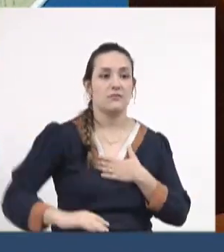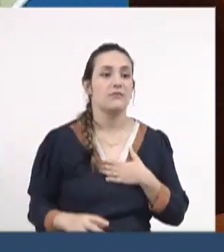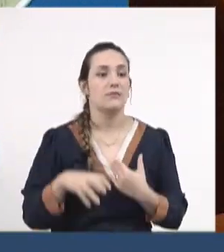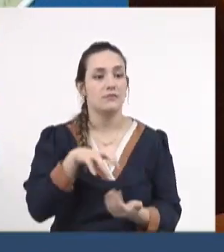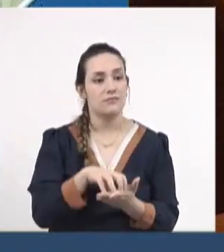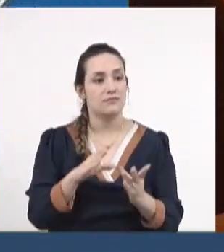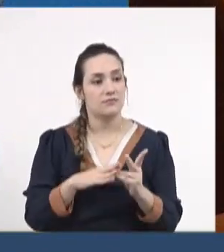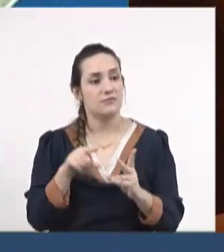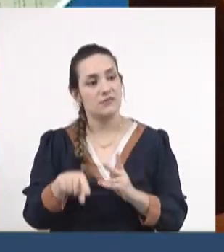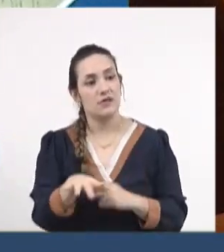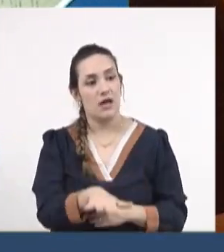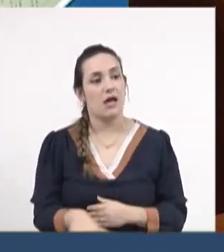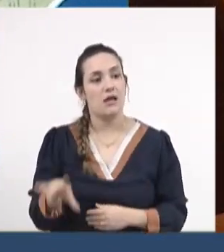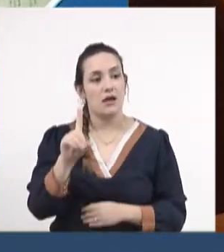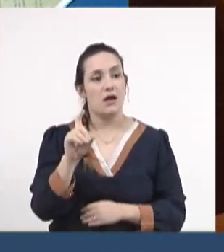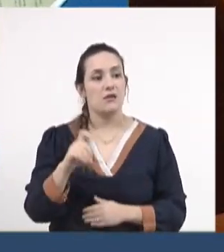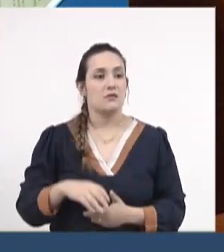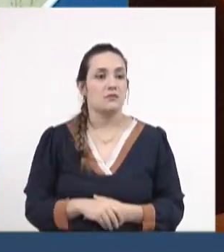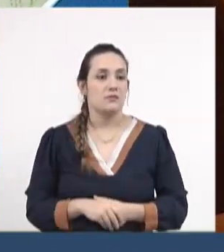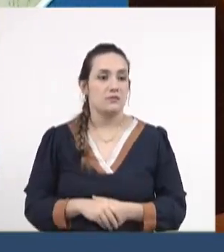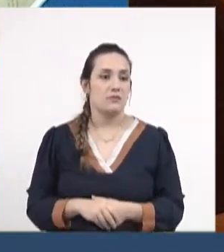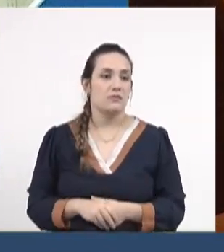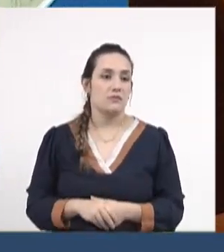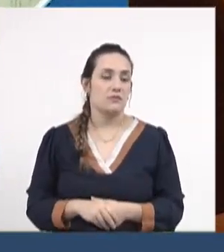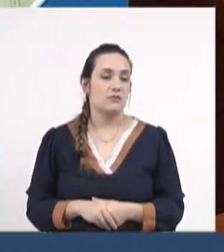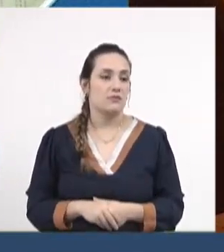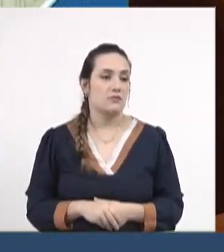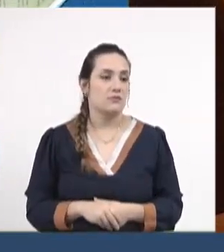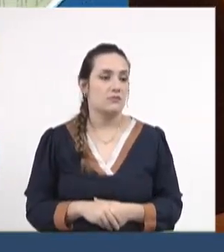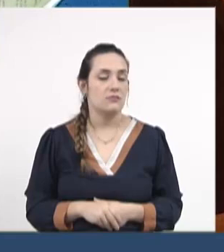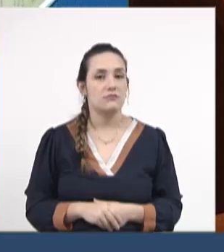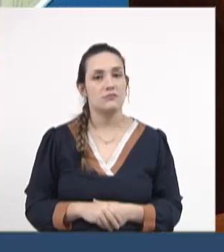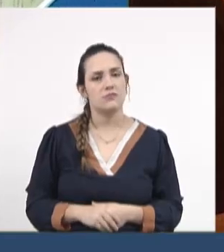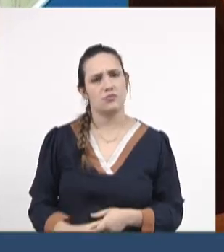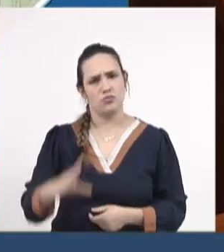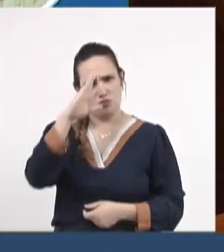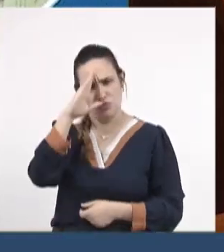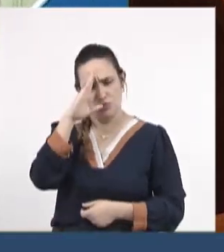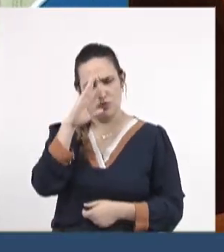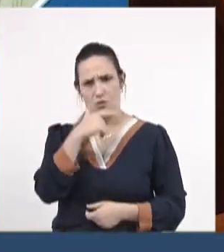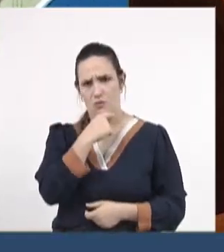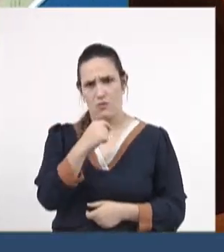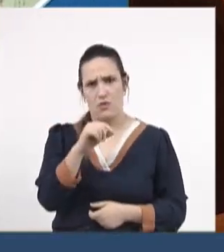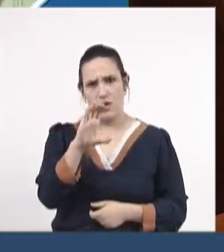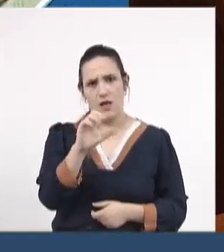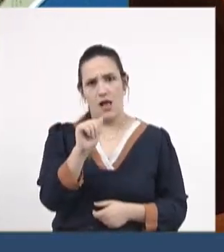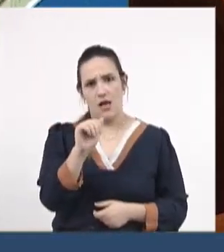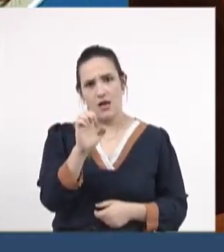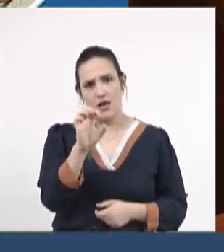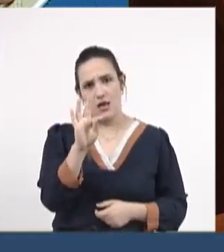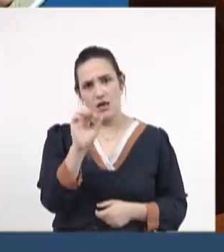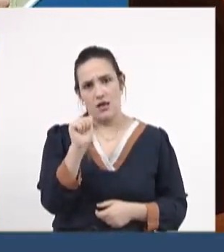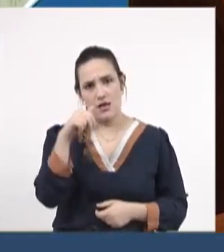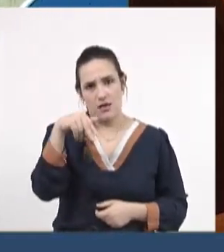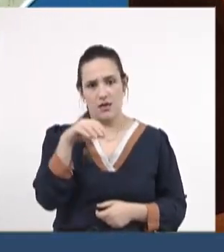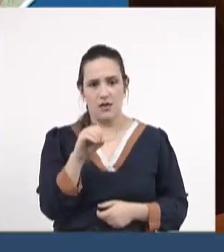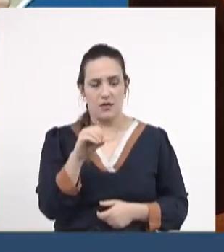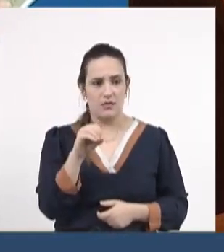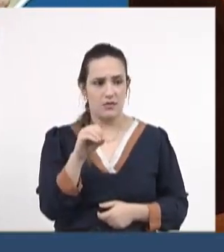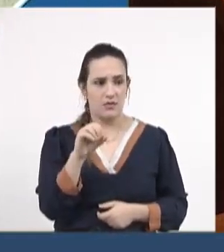indígena de Dourados. O general doutor Caetano Manuel de